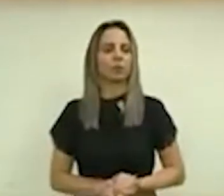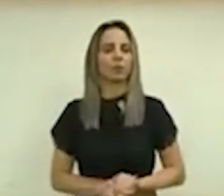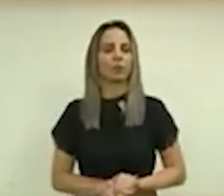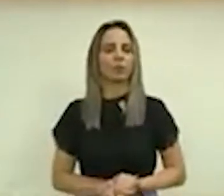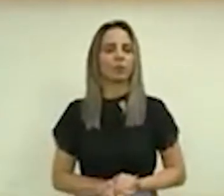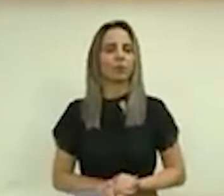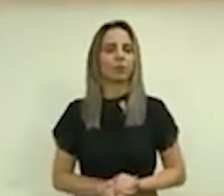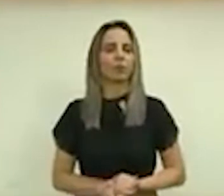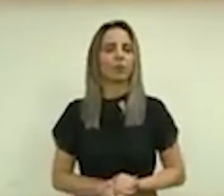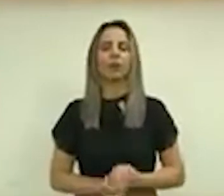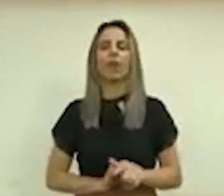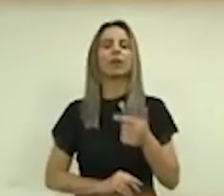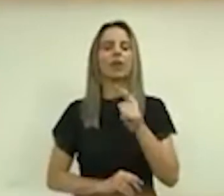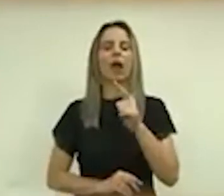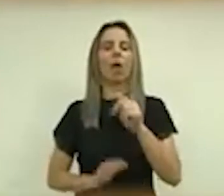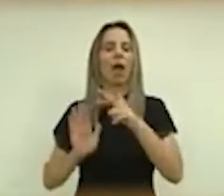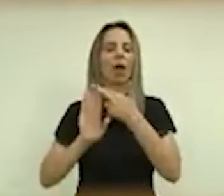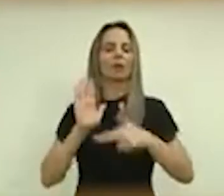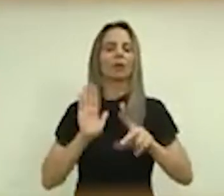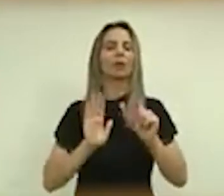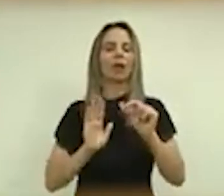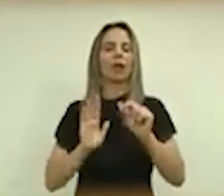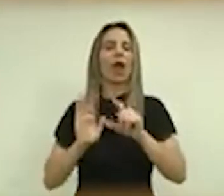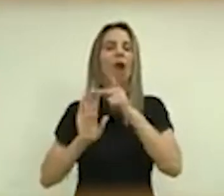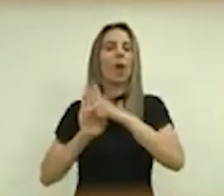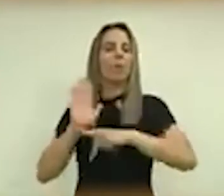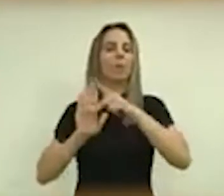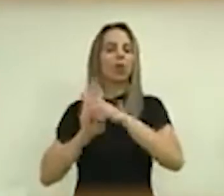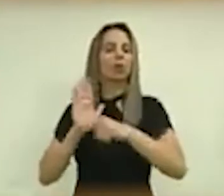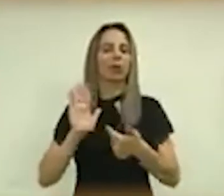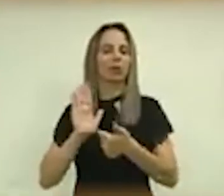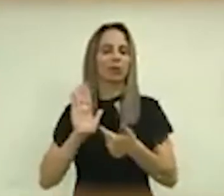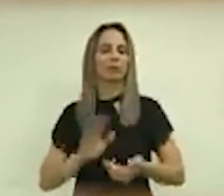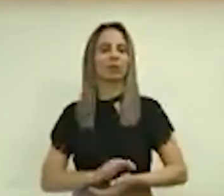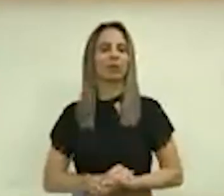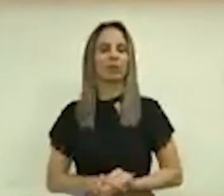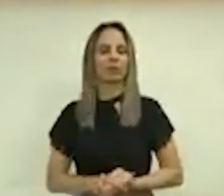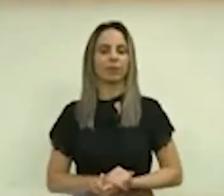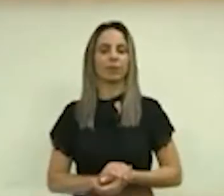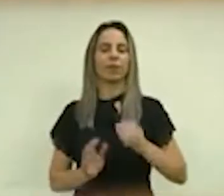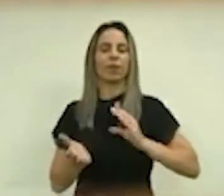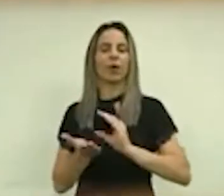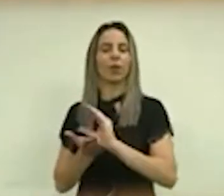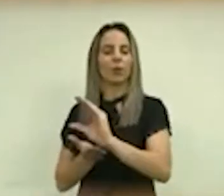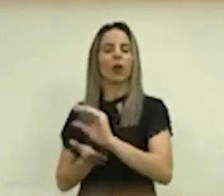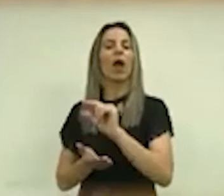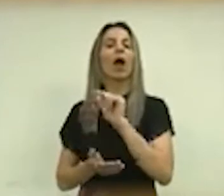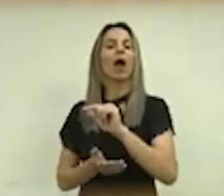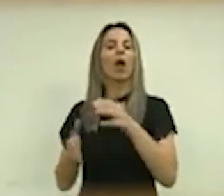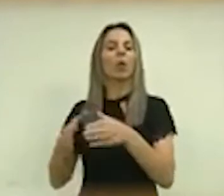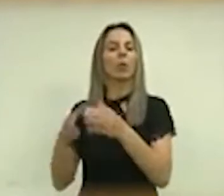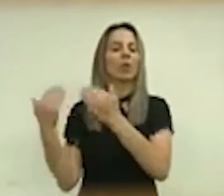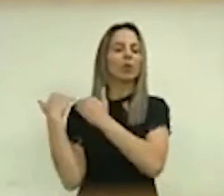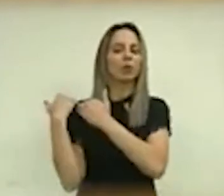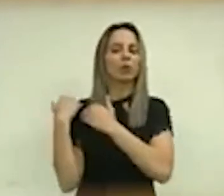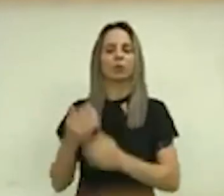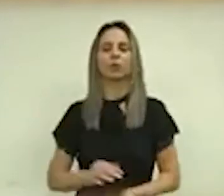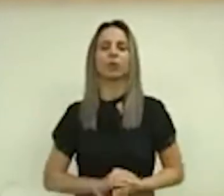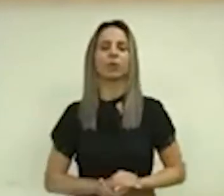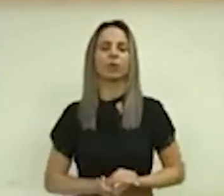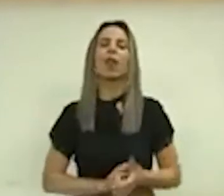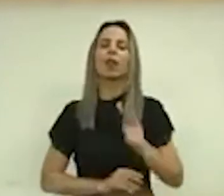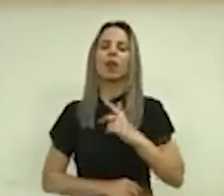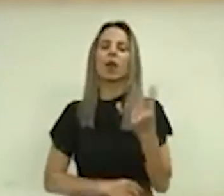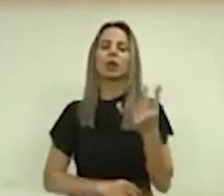É um requerimento, perdão? Não é um projeto de decreto legislativo. Será encaminhado às comissões. Obrigado. E aí tenho